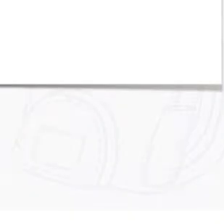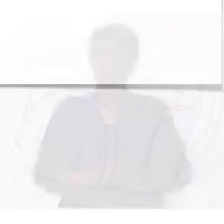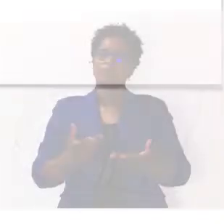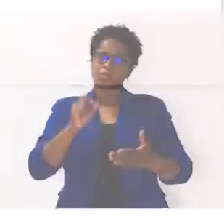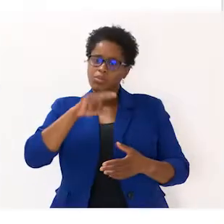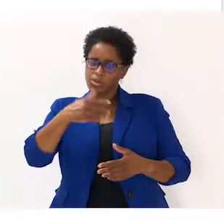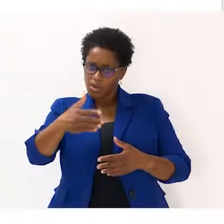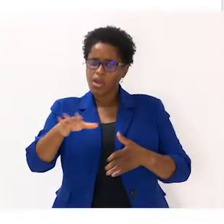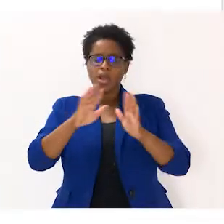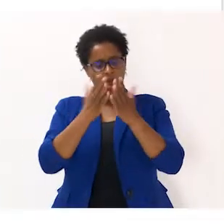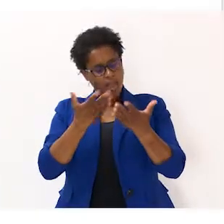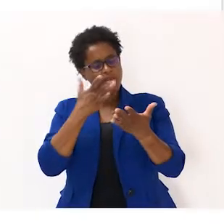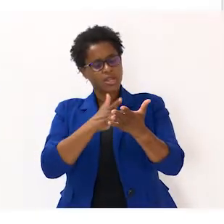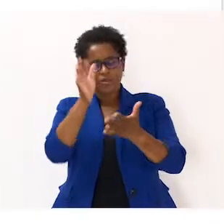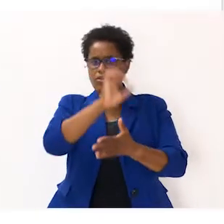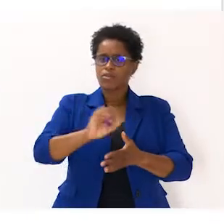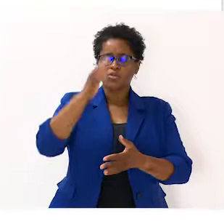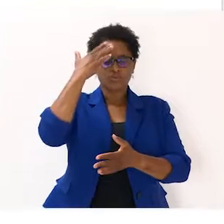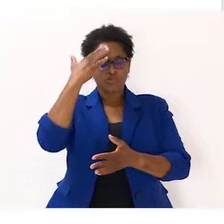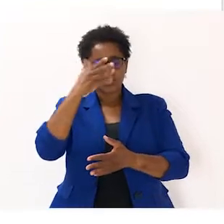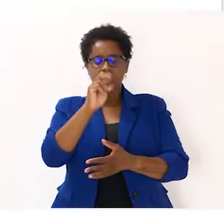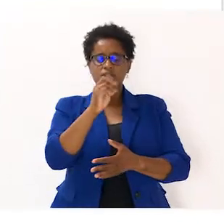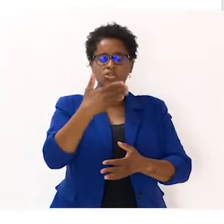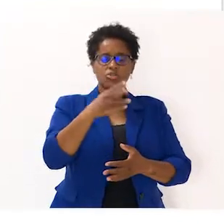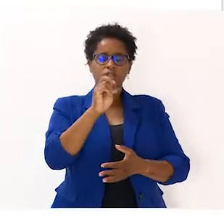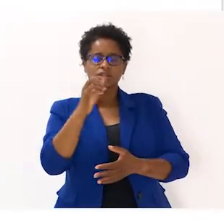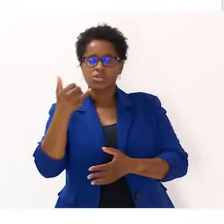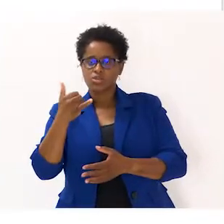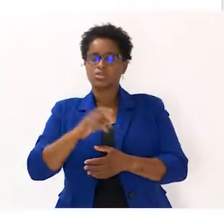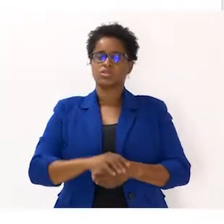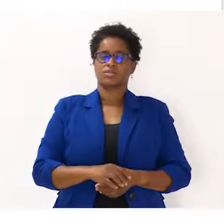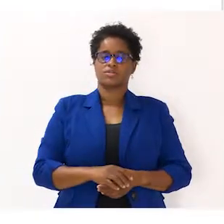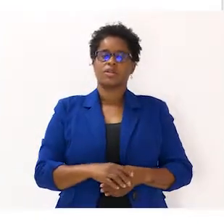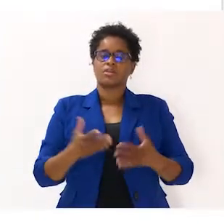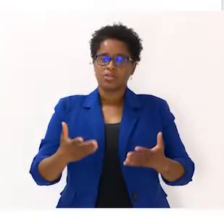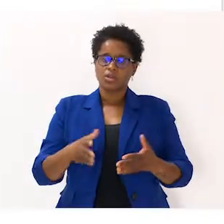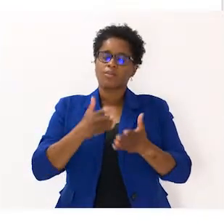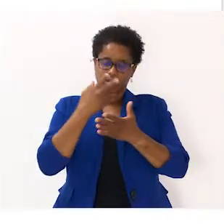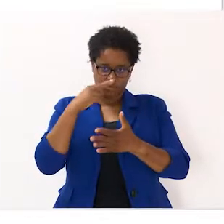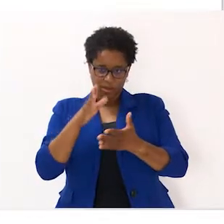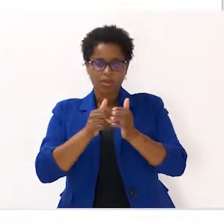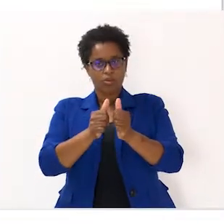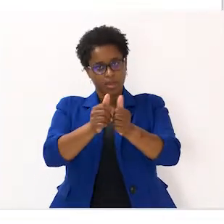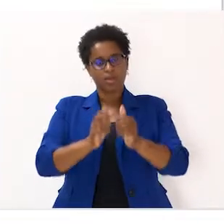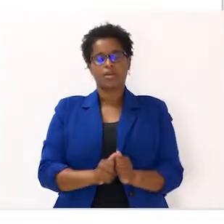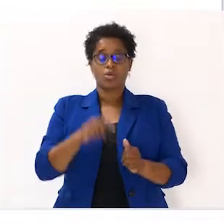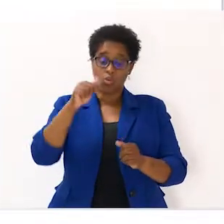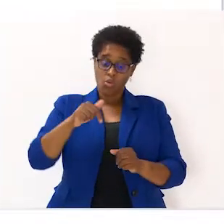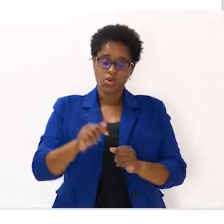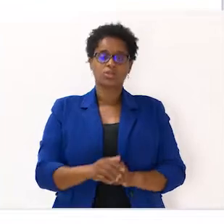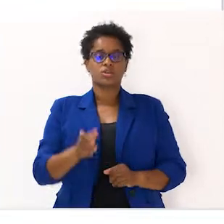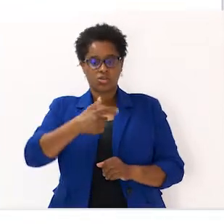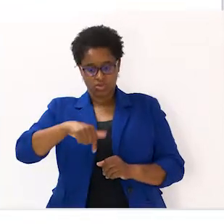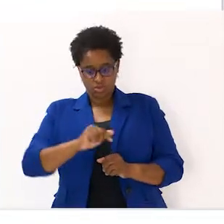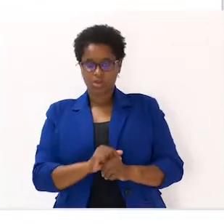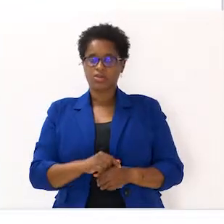Poderão abrir os vossos manuais nas páginas 31 e 32 para acompanhar. Hoje